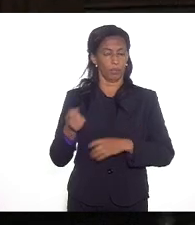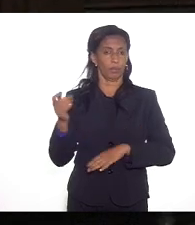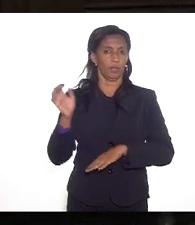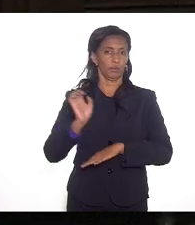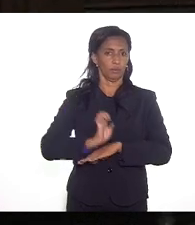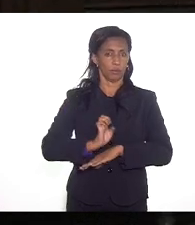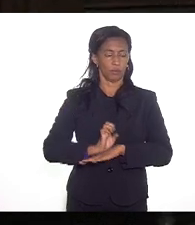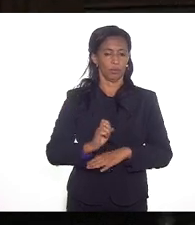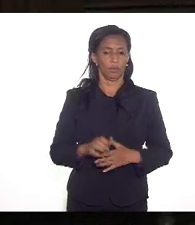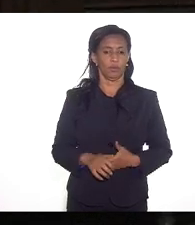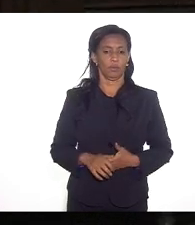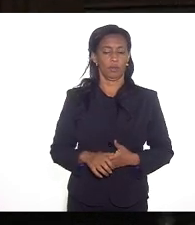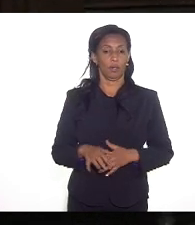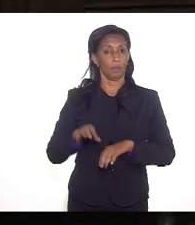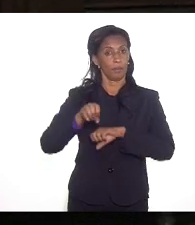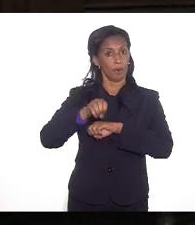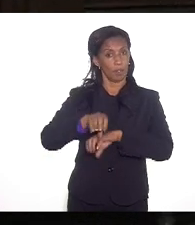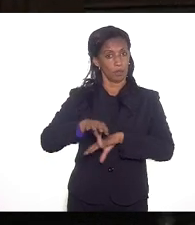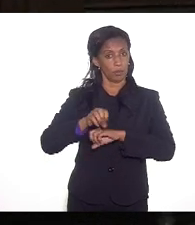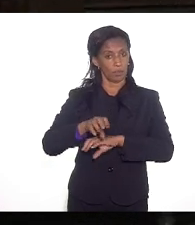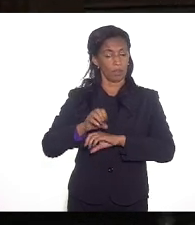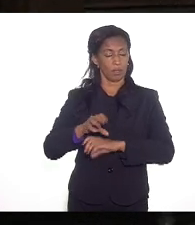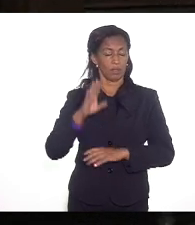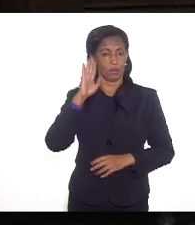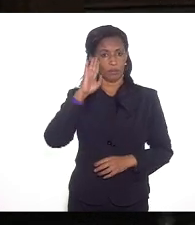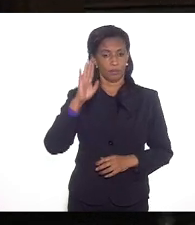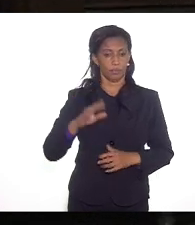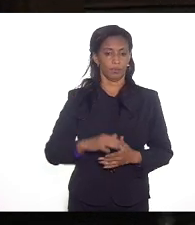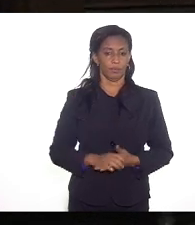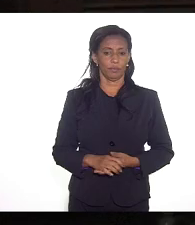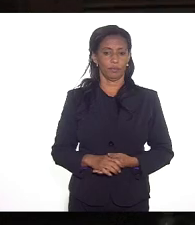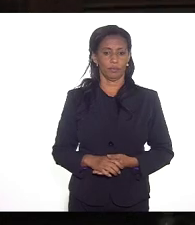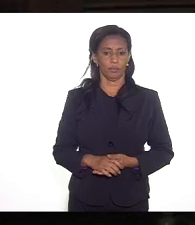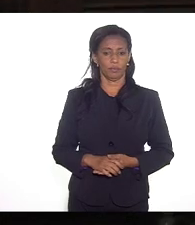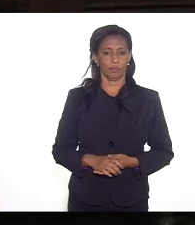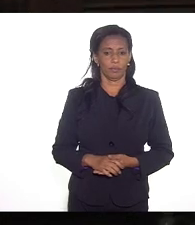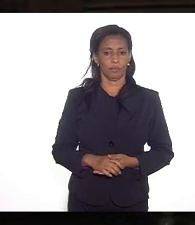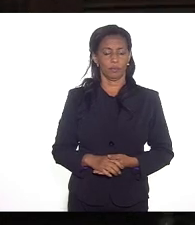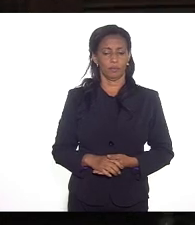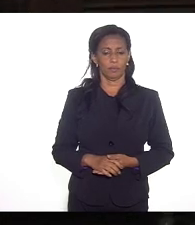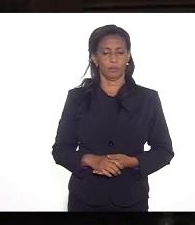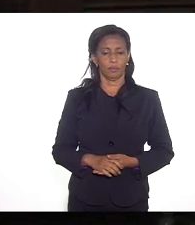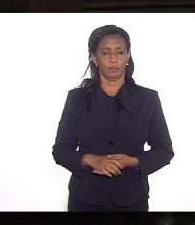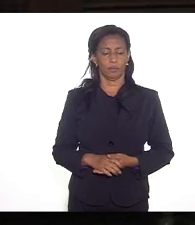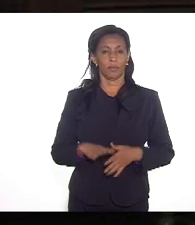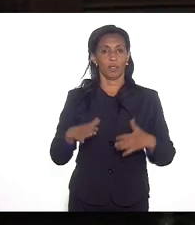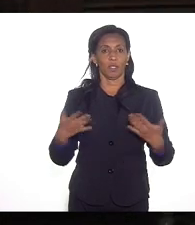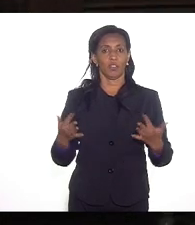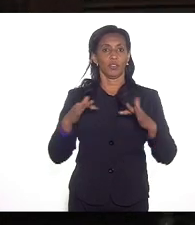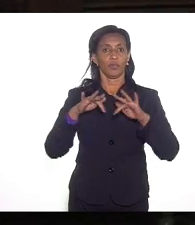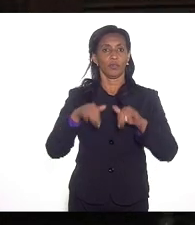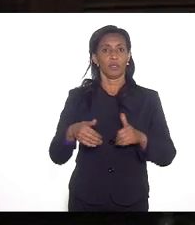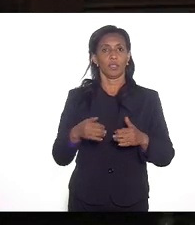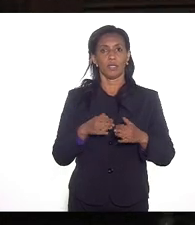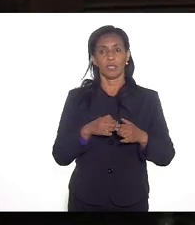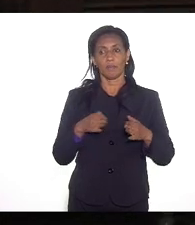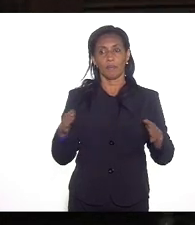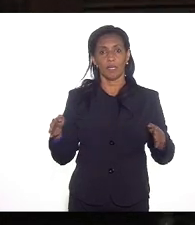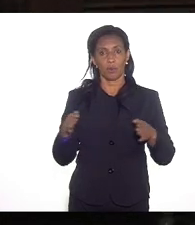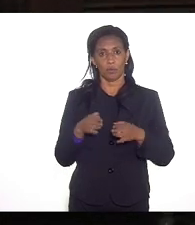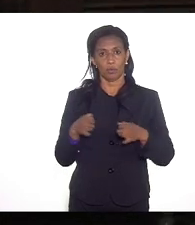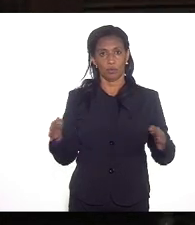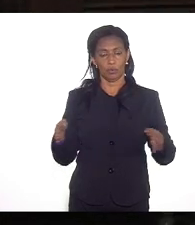Estado praia educação principalmente e a gente encerra esse período